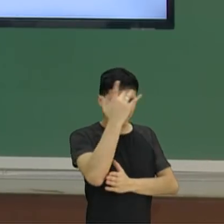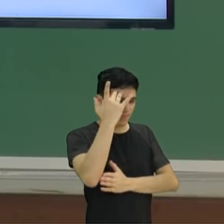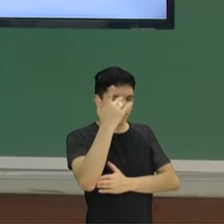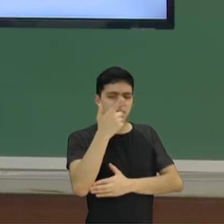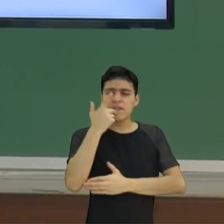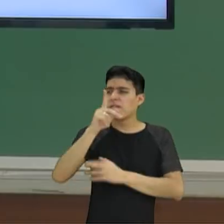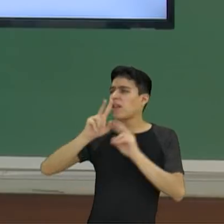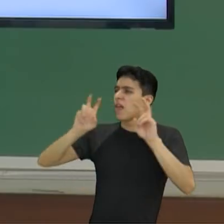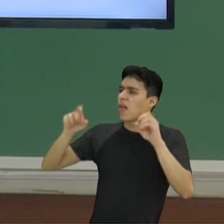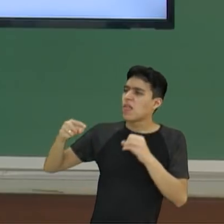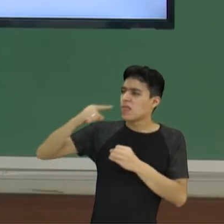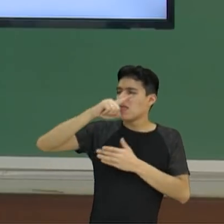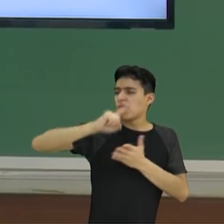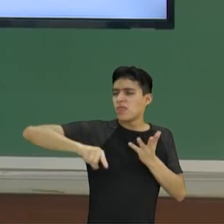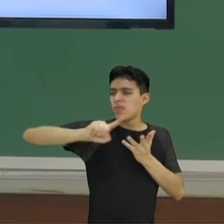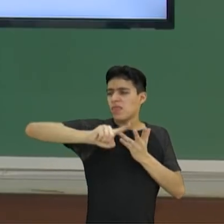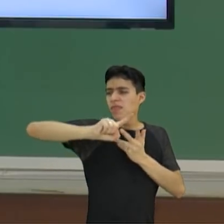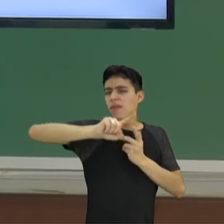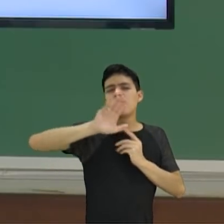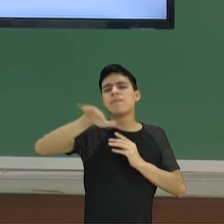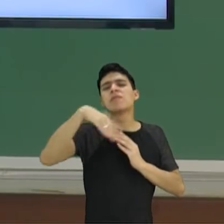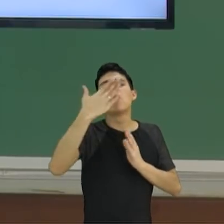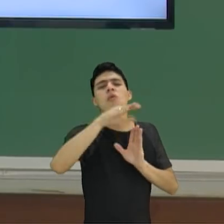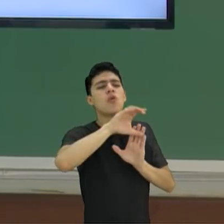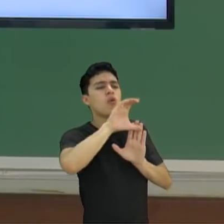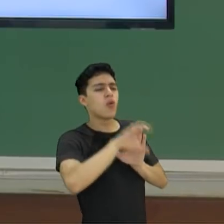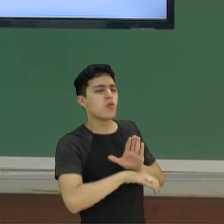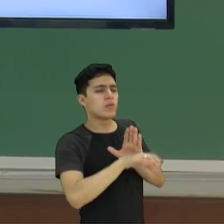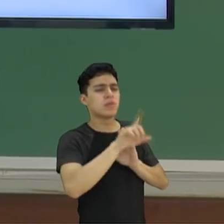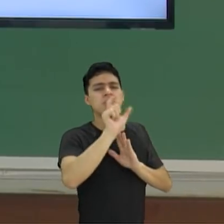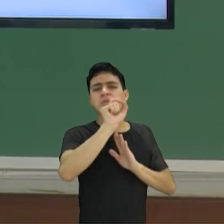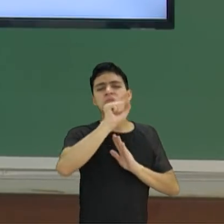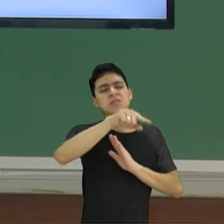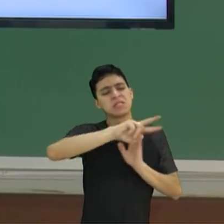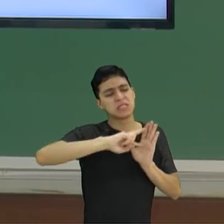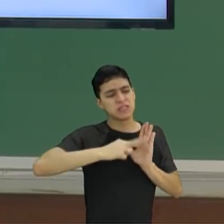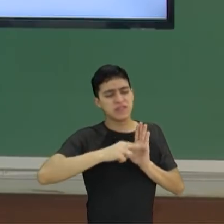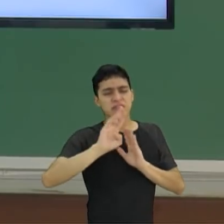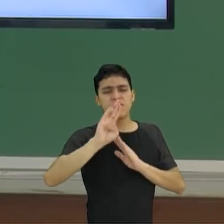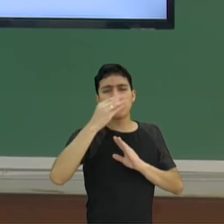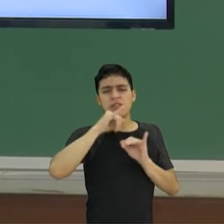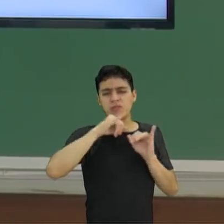o que significa? Qual é o conceito? O que é uma fake news? Então veja só.